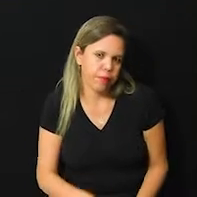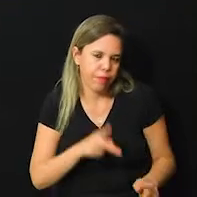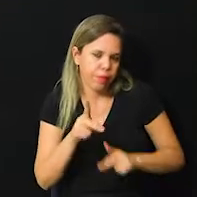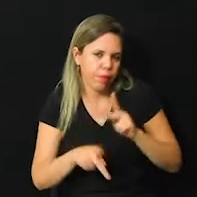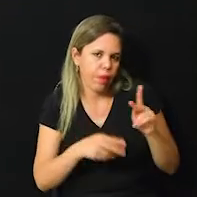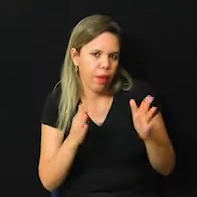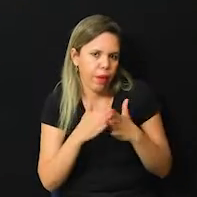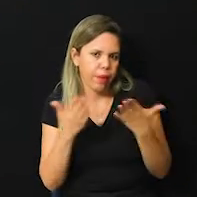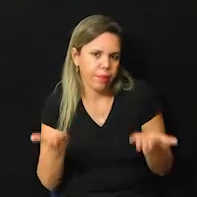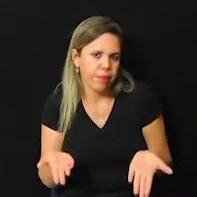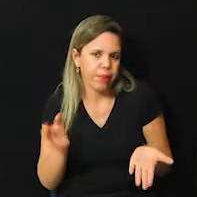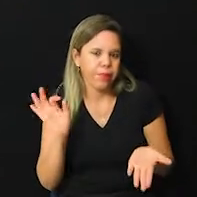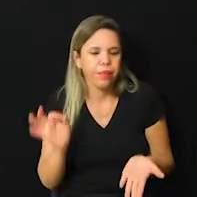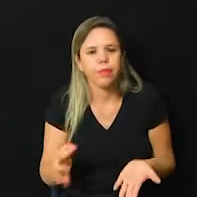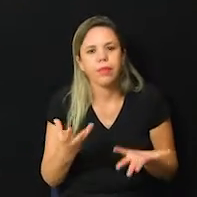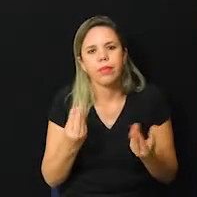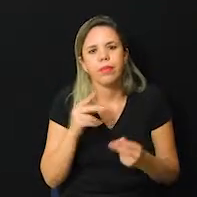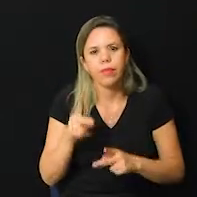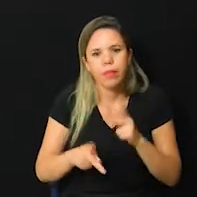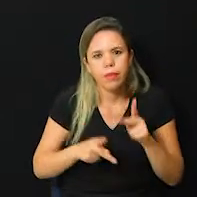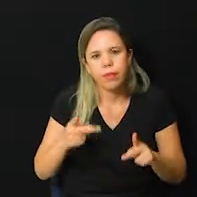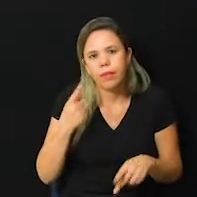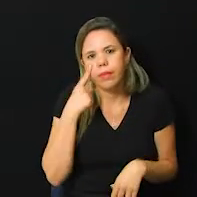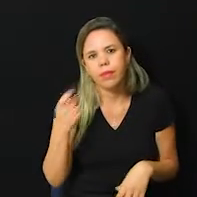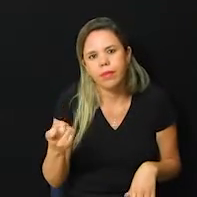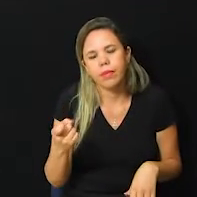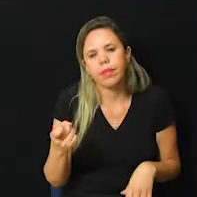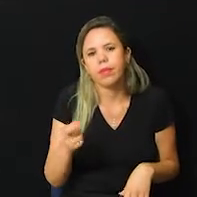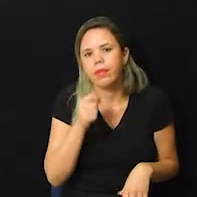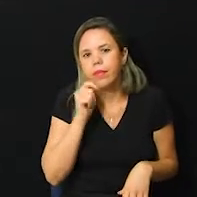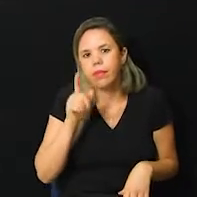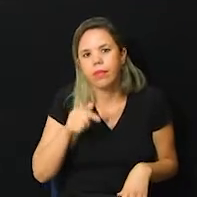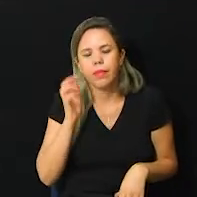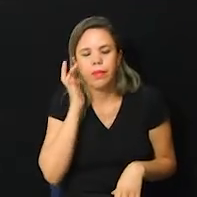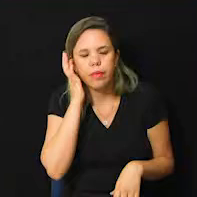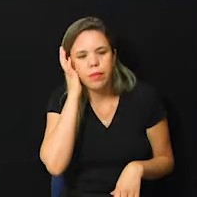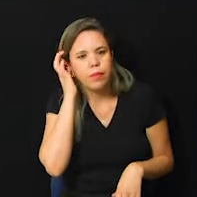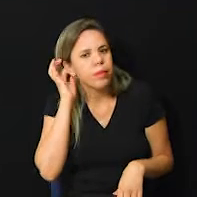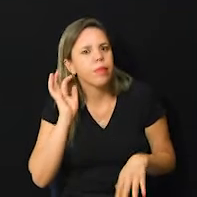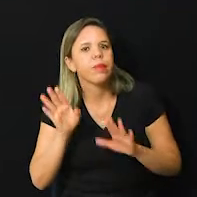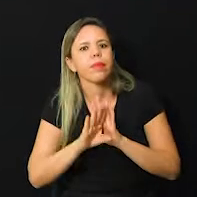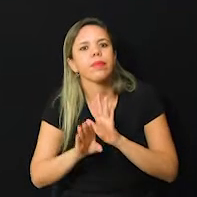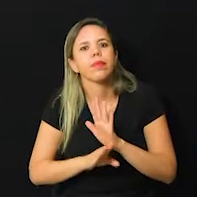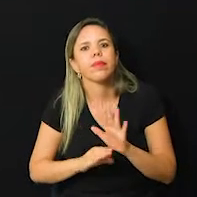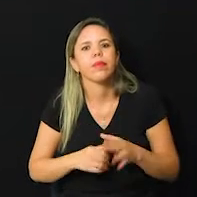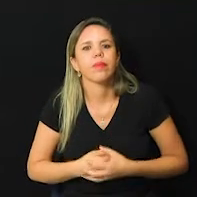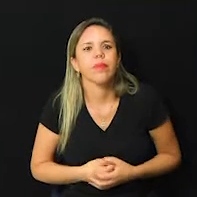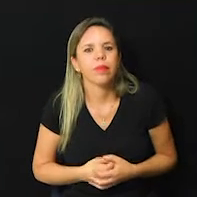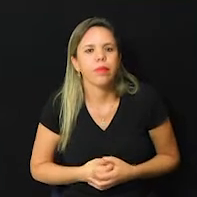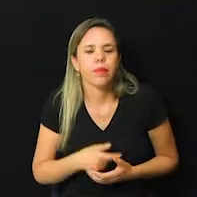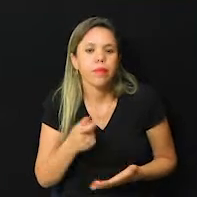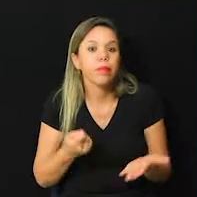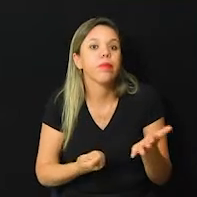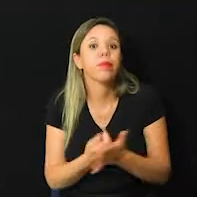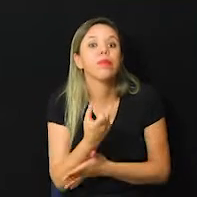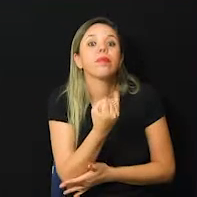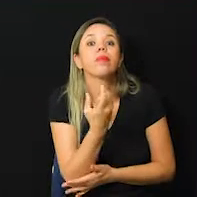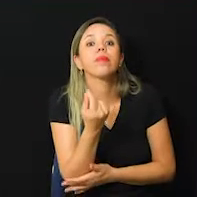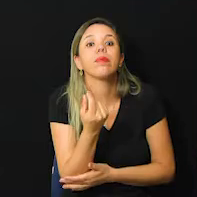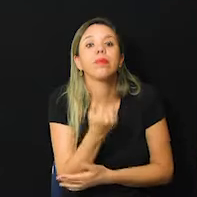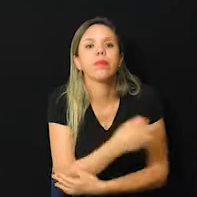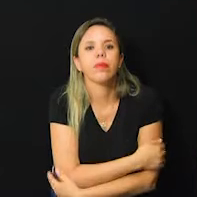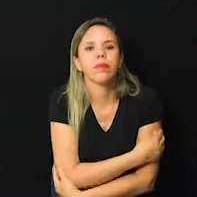pro pessoal que tá em casa aí certamente muita gente vai se interessar por esse tipo de programa de intercâmbio Você pagou